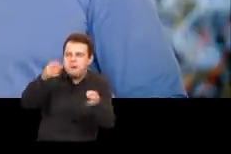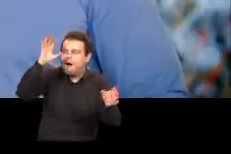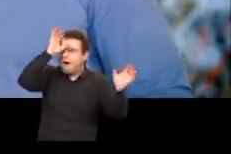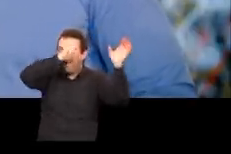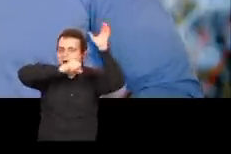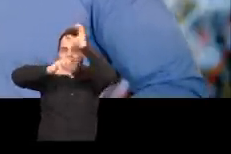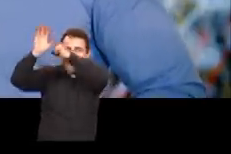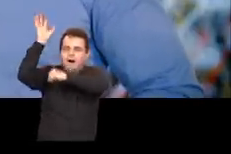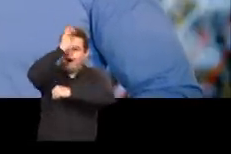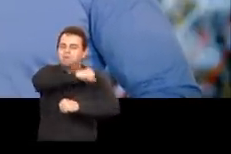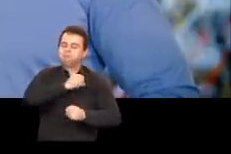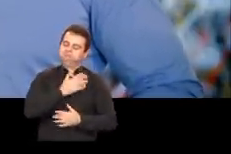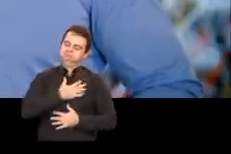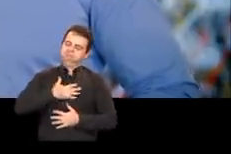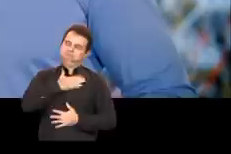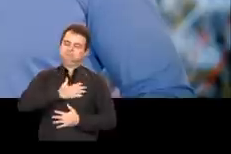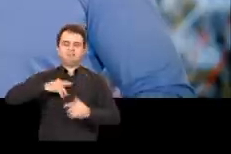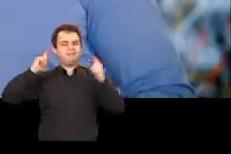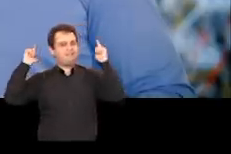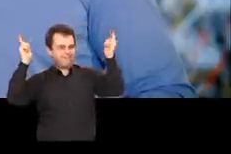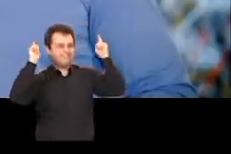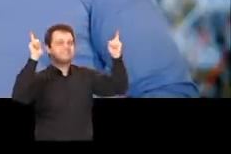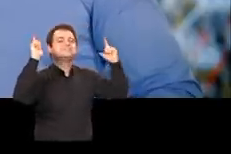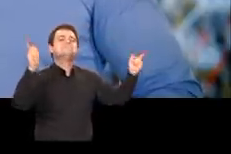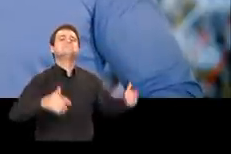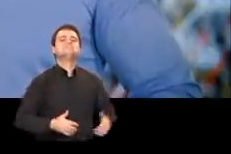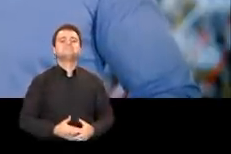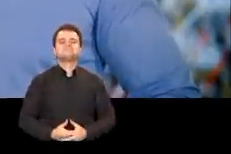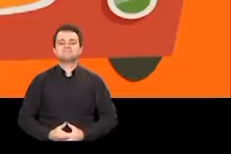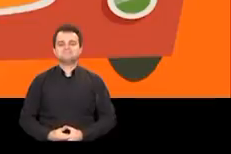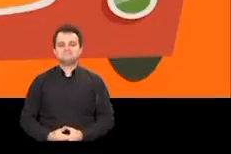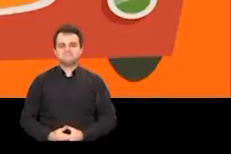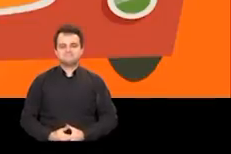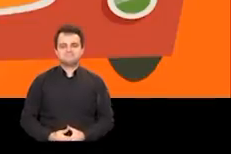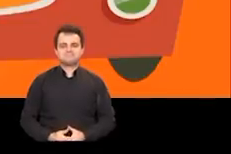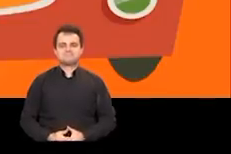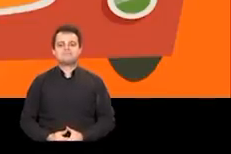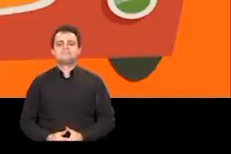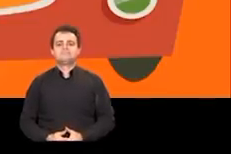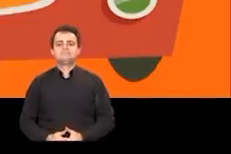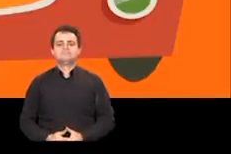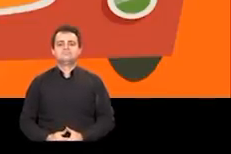aprender pode ser muito divertido.